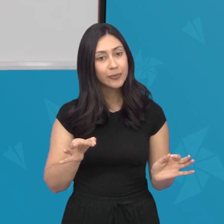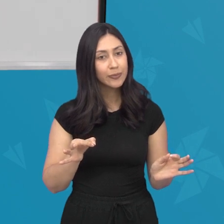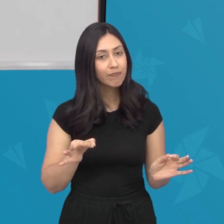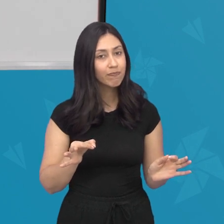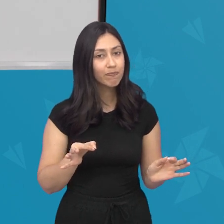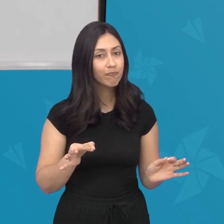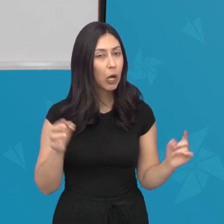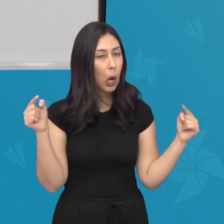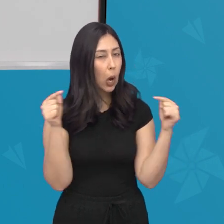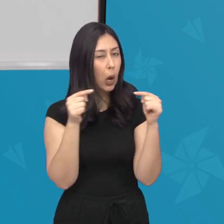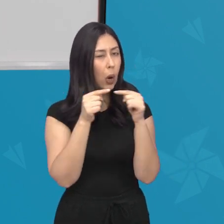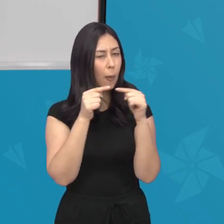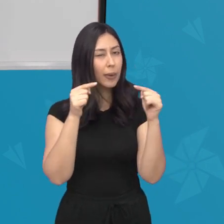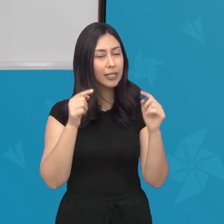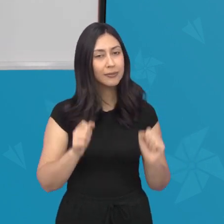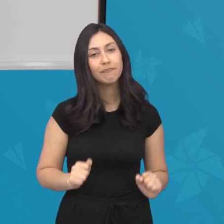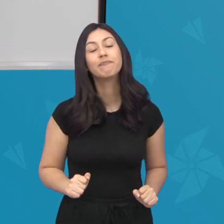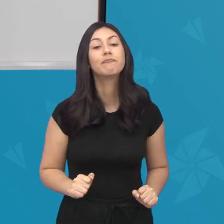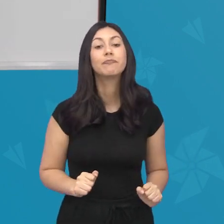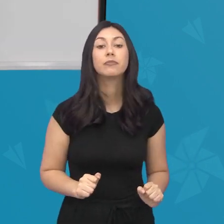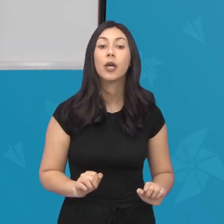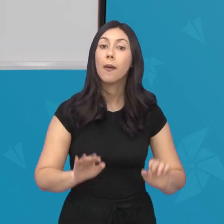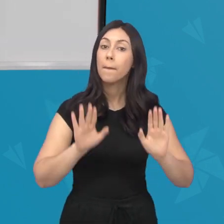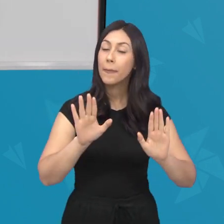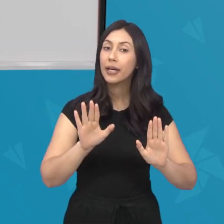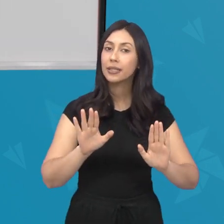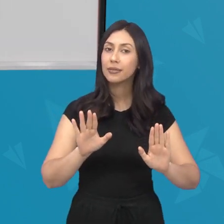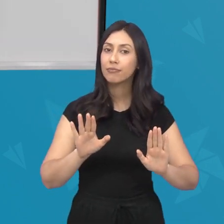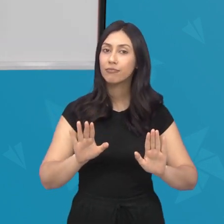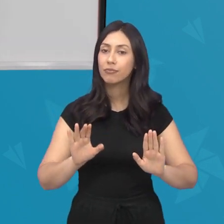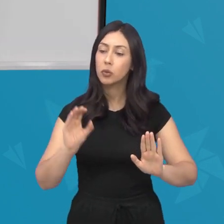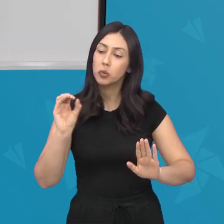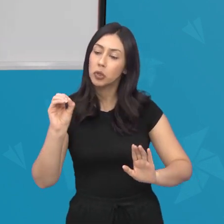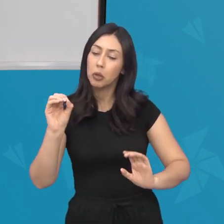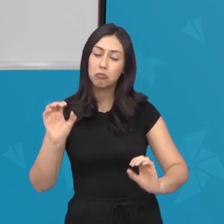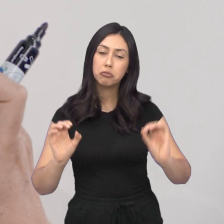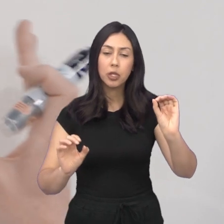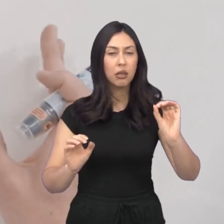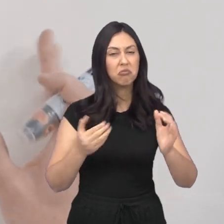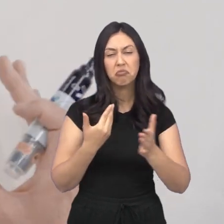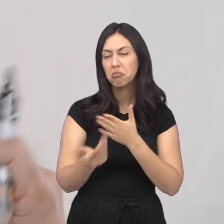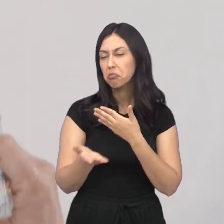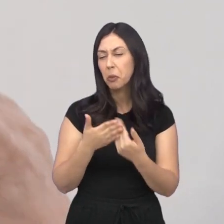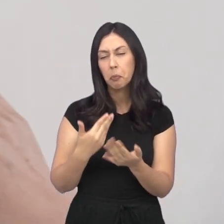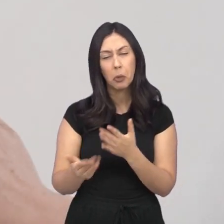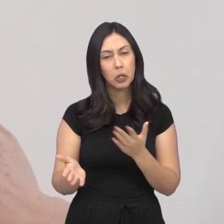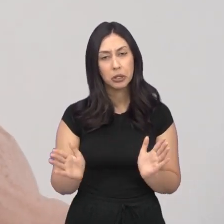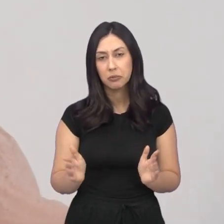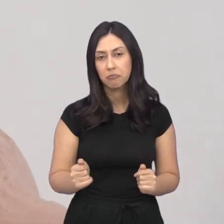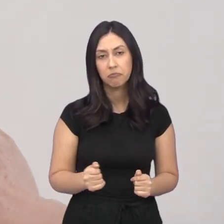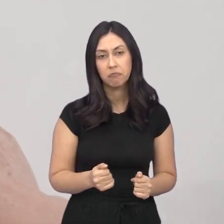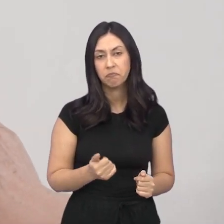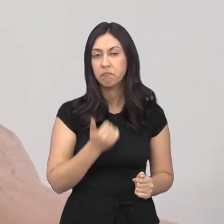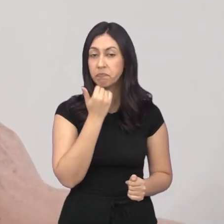Tem esse mesmo formatinho aqui. Só que o zero está do lado esquerdo, mas tanto faz, né, onde está o zero. Então a gente